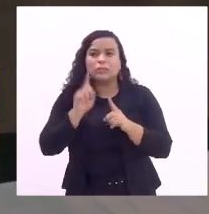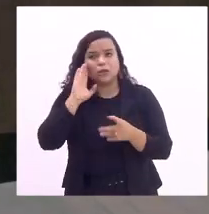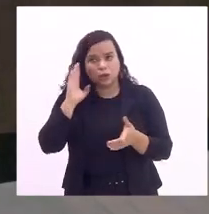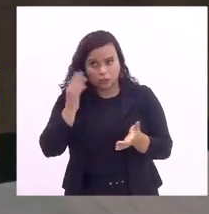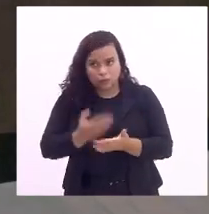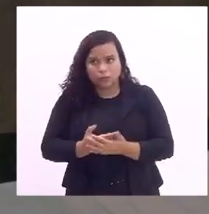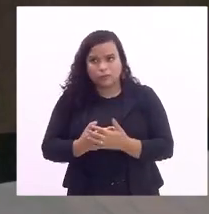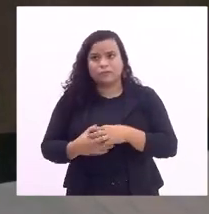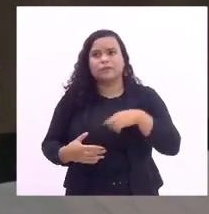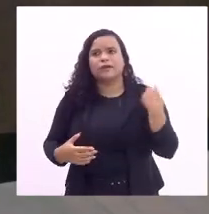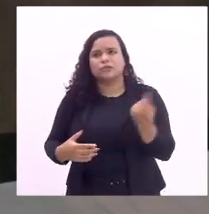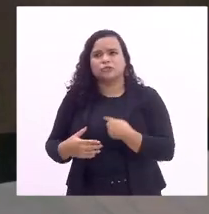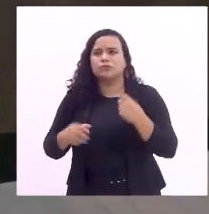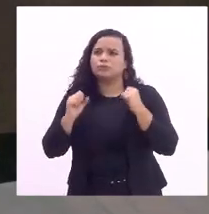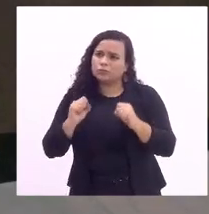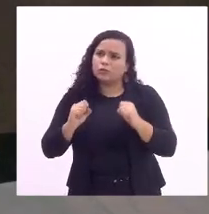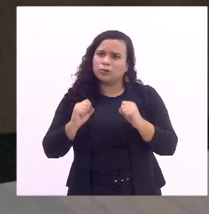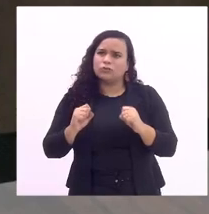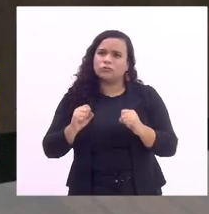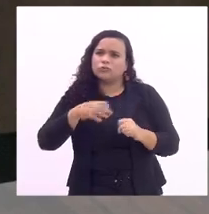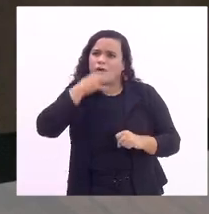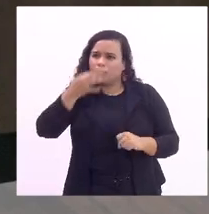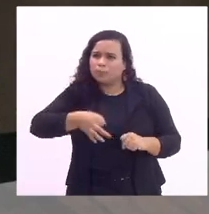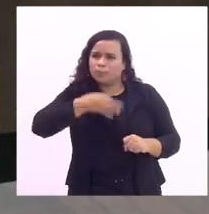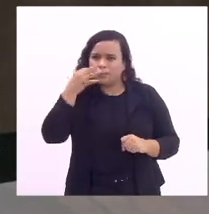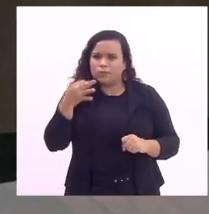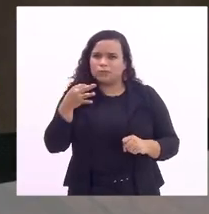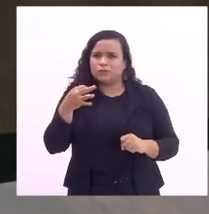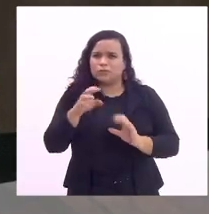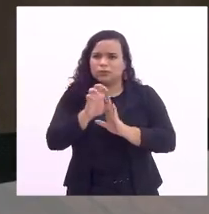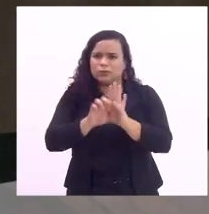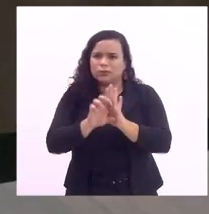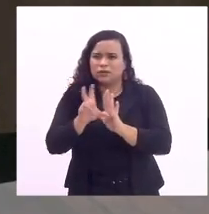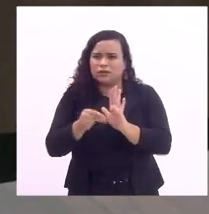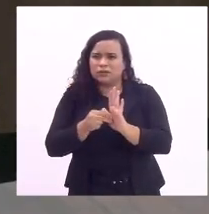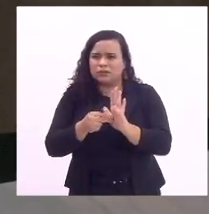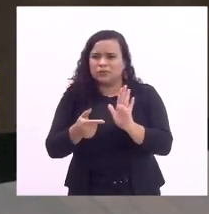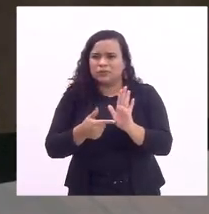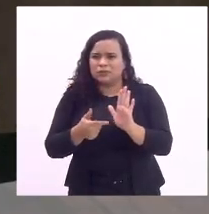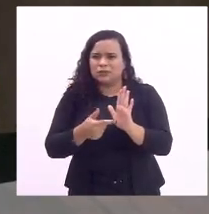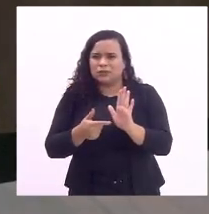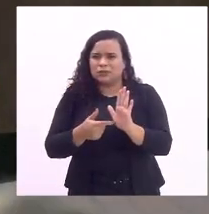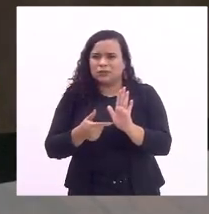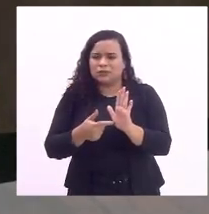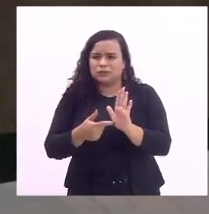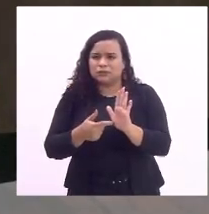na gente, se ele pudesse dar o parecer com essas 2 emendas, já está até aqui.